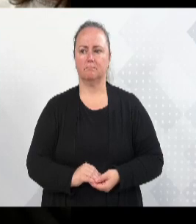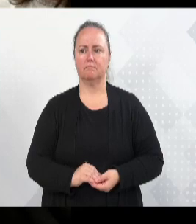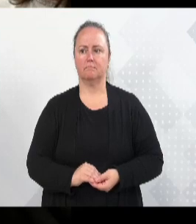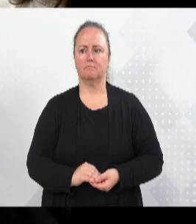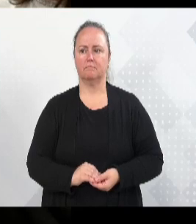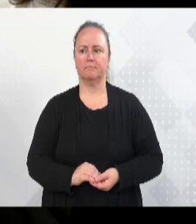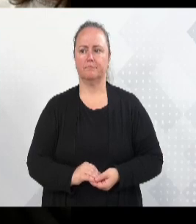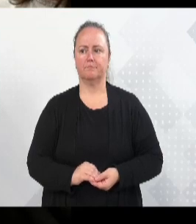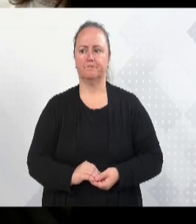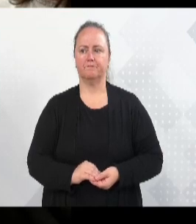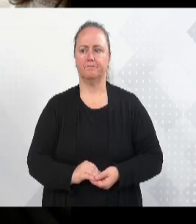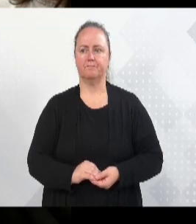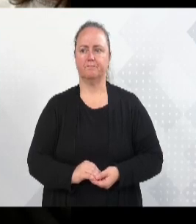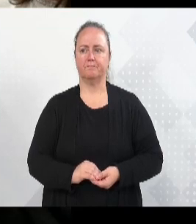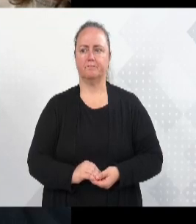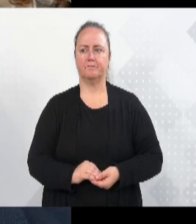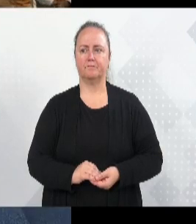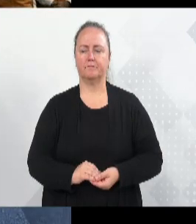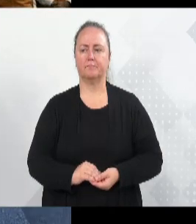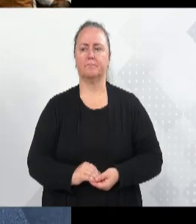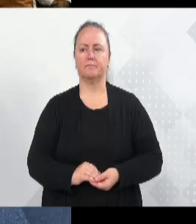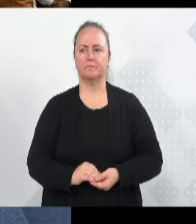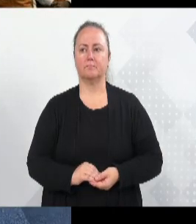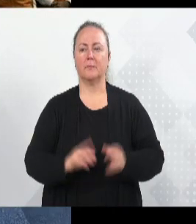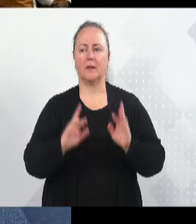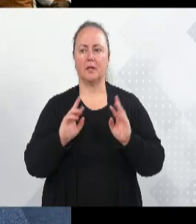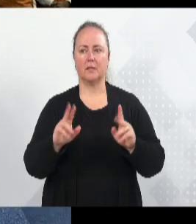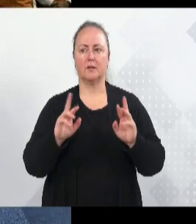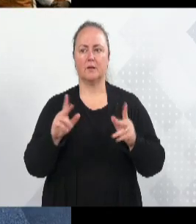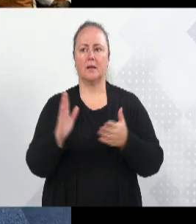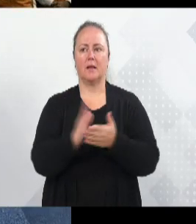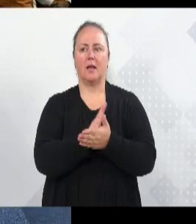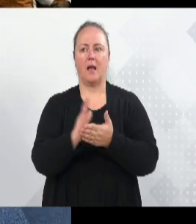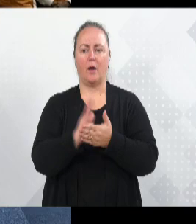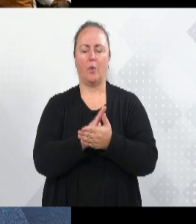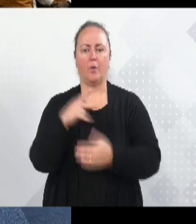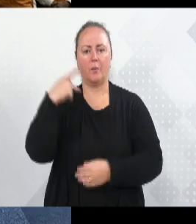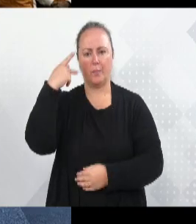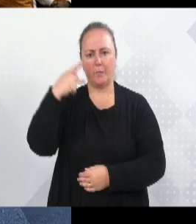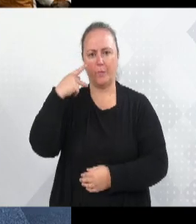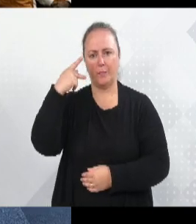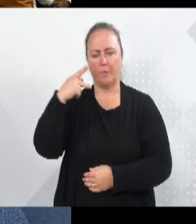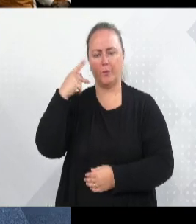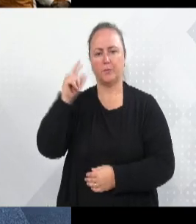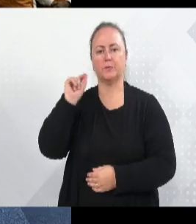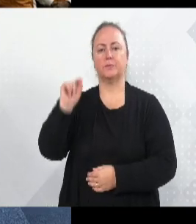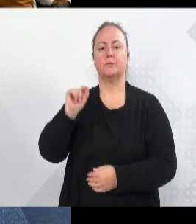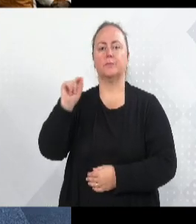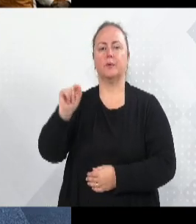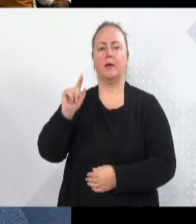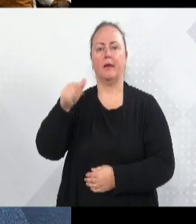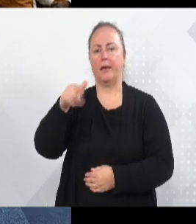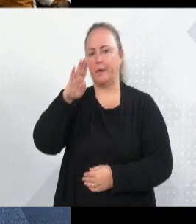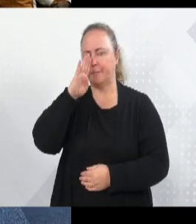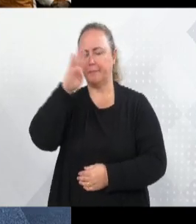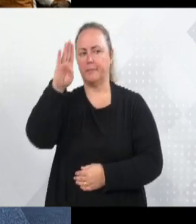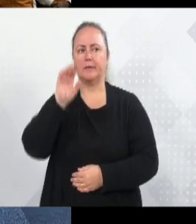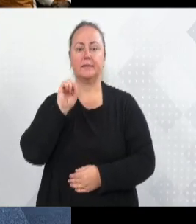diferente muitas vezes de alguns parlamentares que puxam a responsabilidade do que acontece, principalmente de